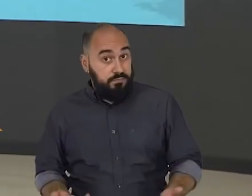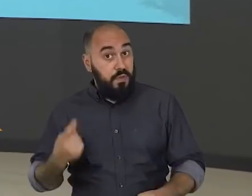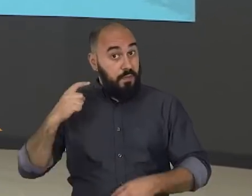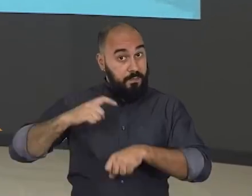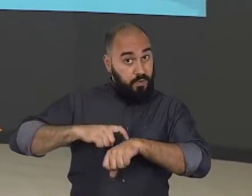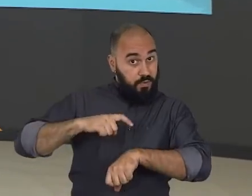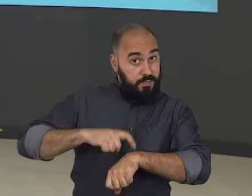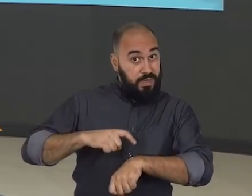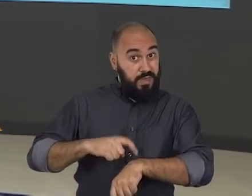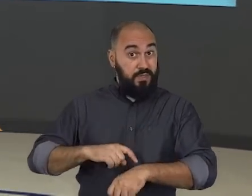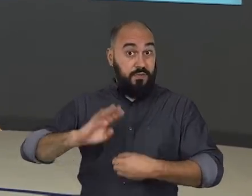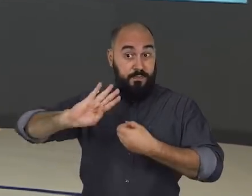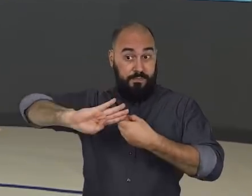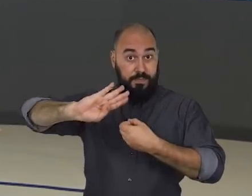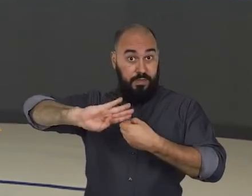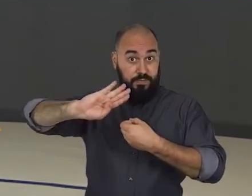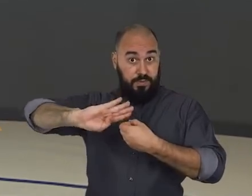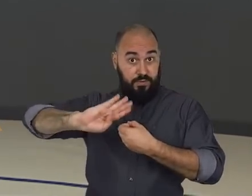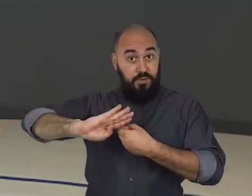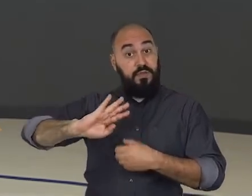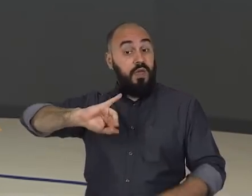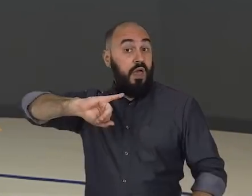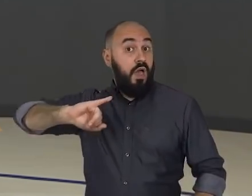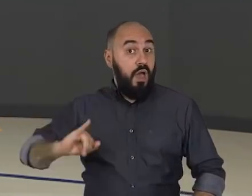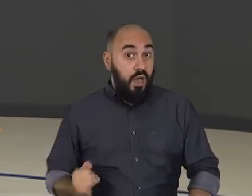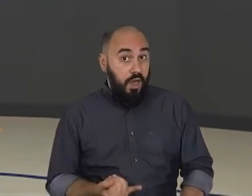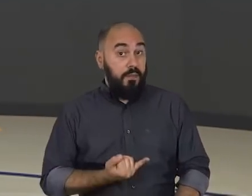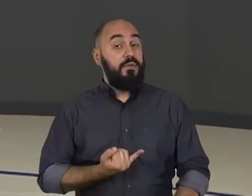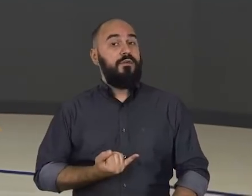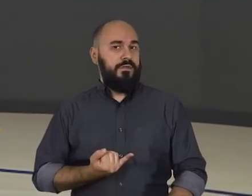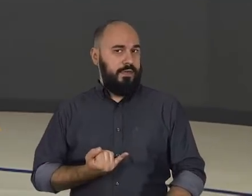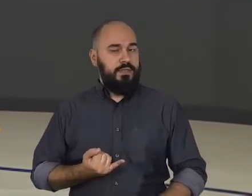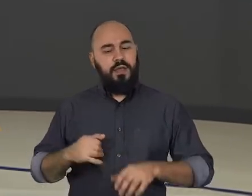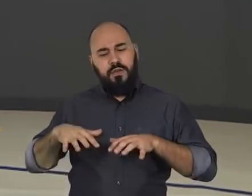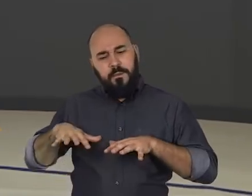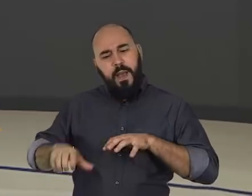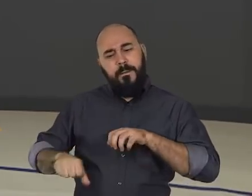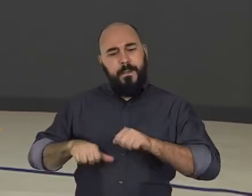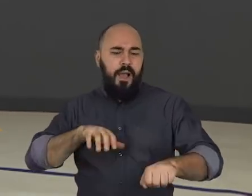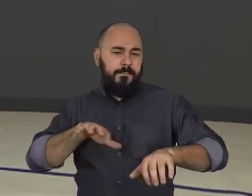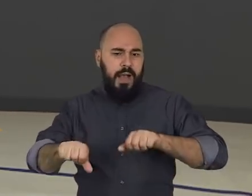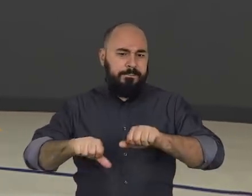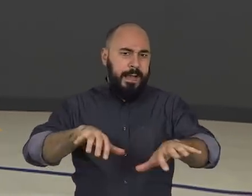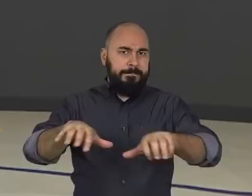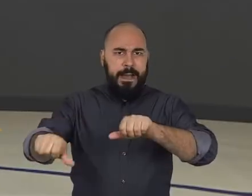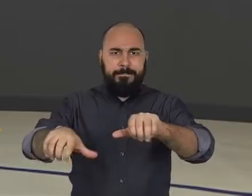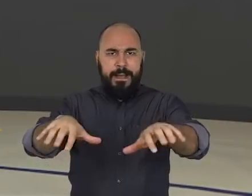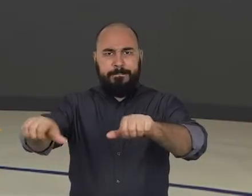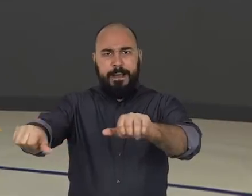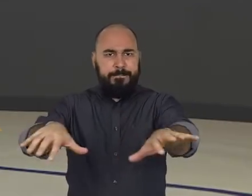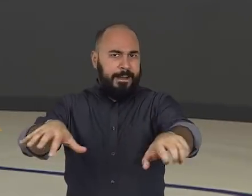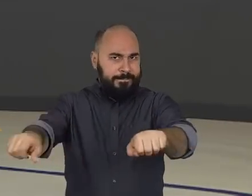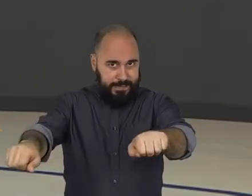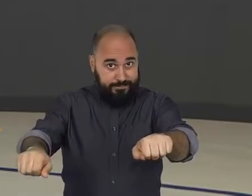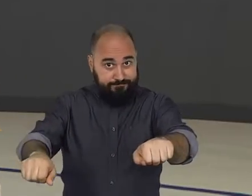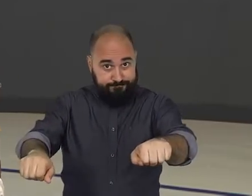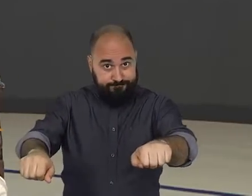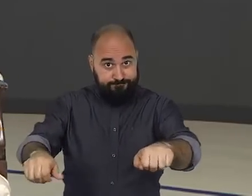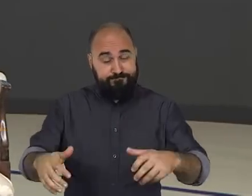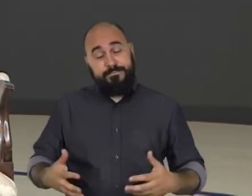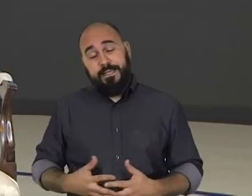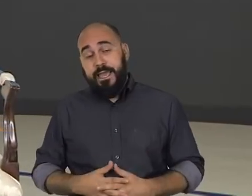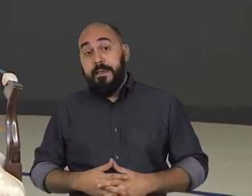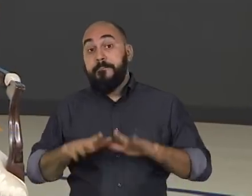momento, as forças babilônicas aproveitaram e conquistaram também Hamat, mas aparentemente